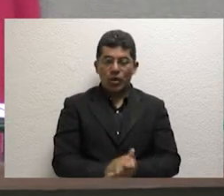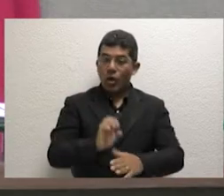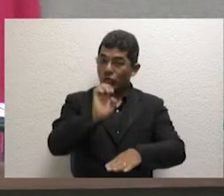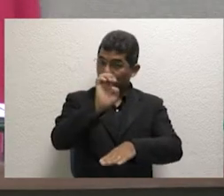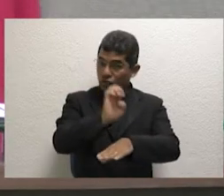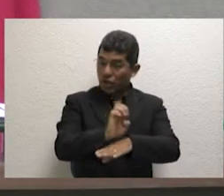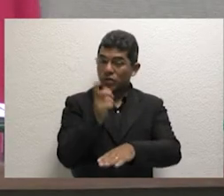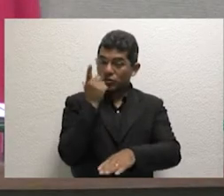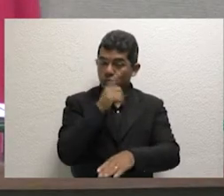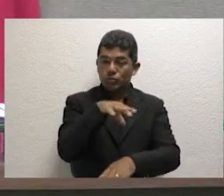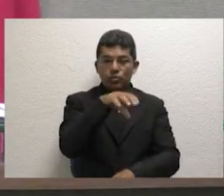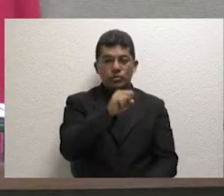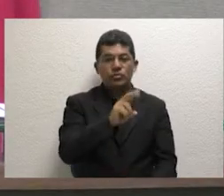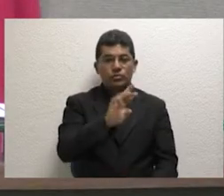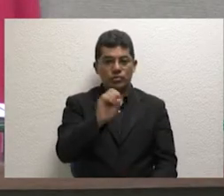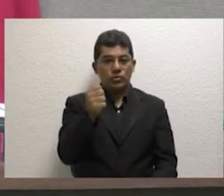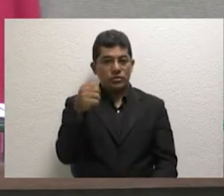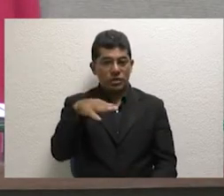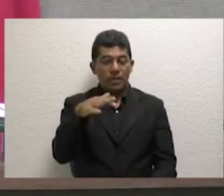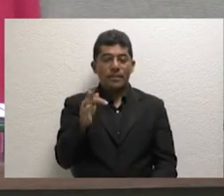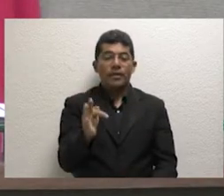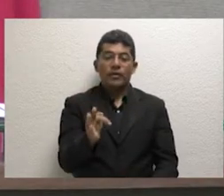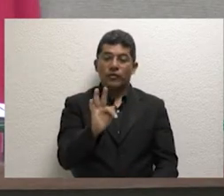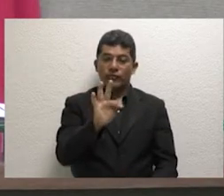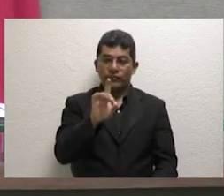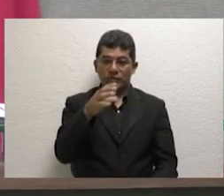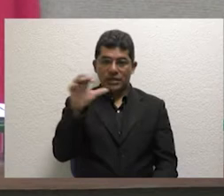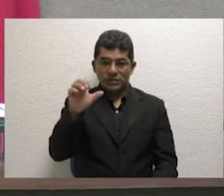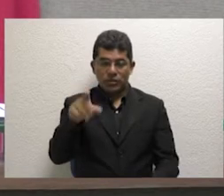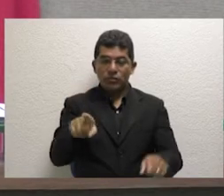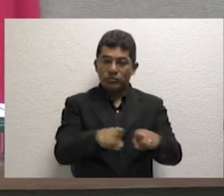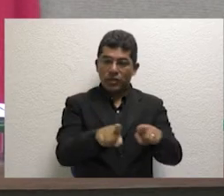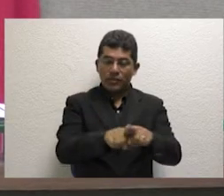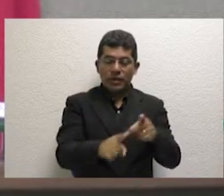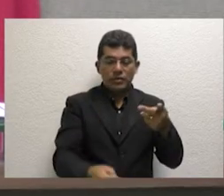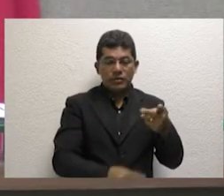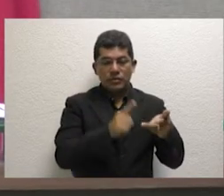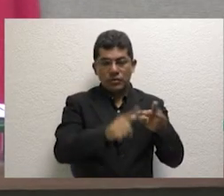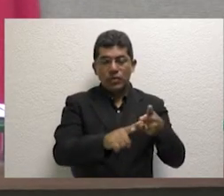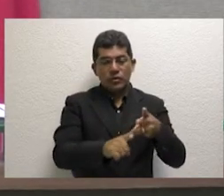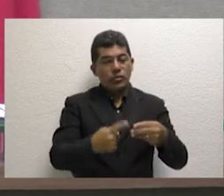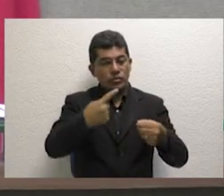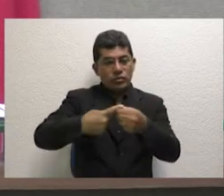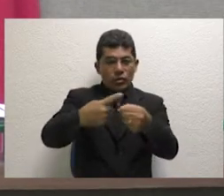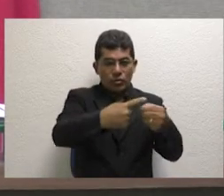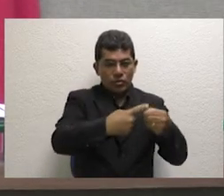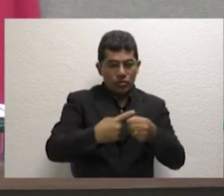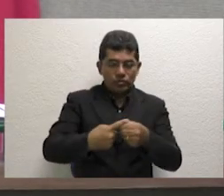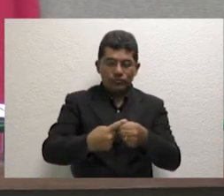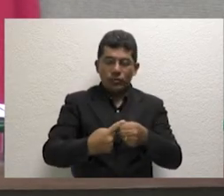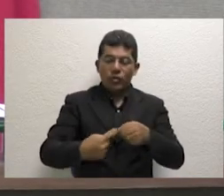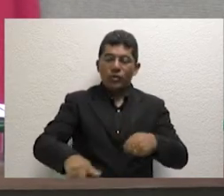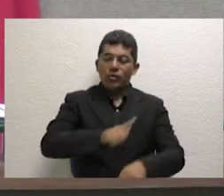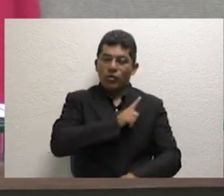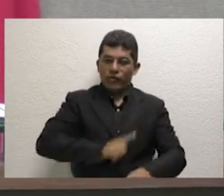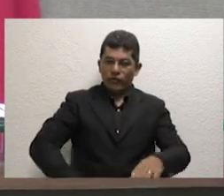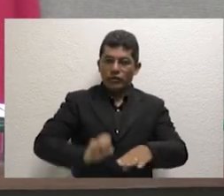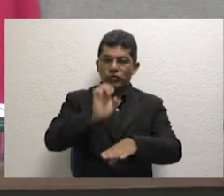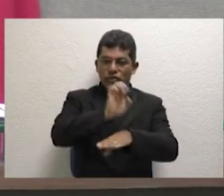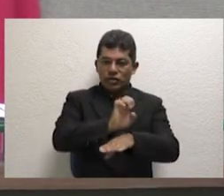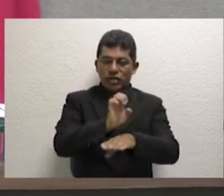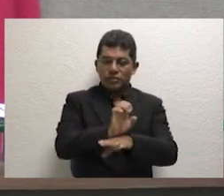a susan fundações capital interior do amazonas significa com isso que o governo do estado fecha